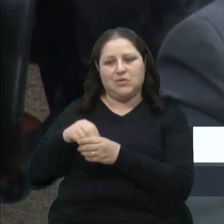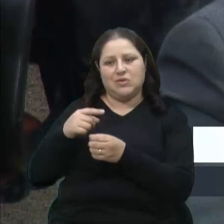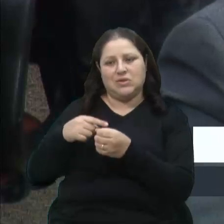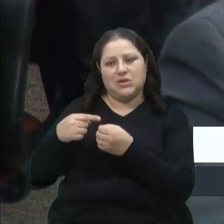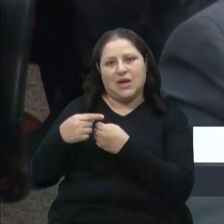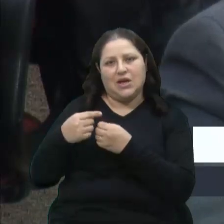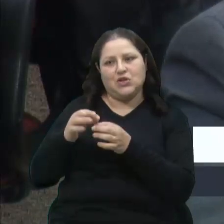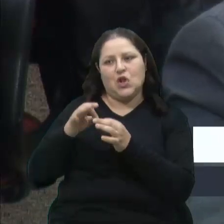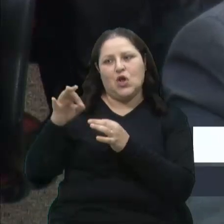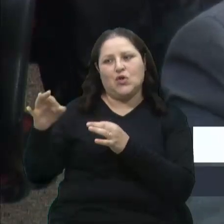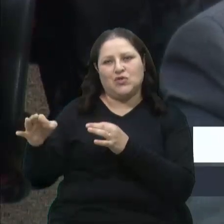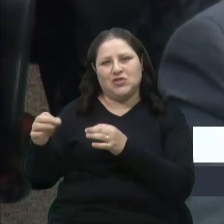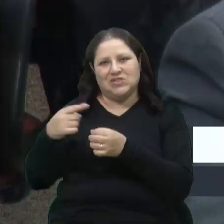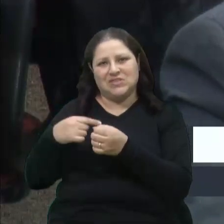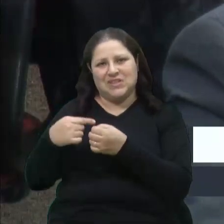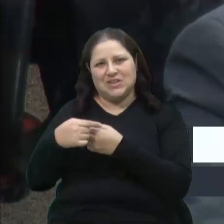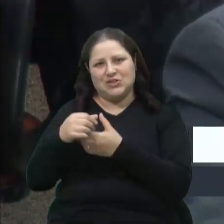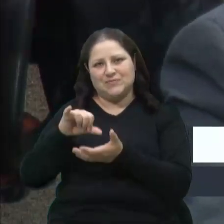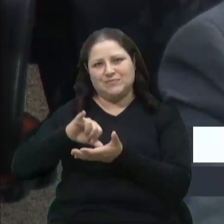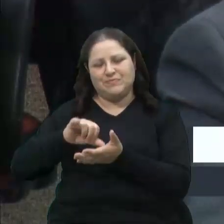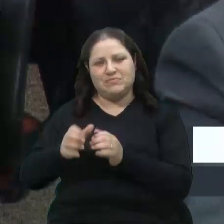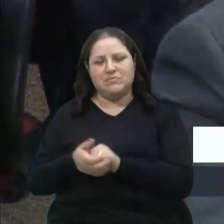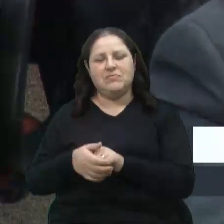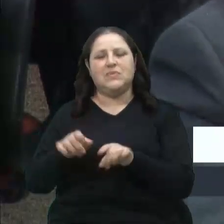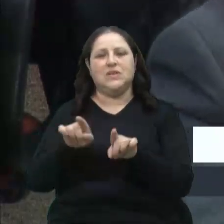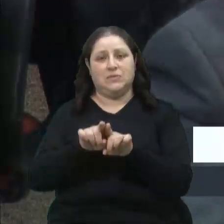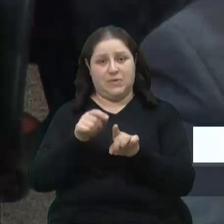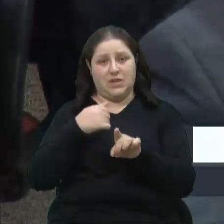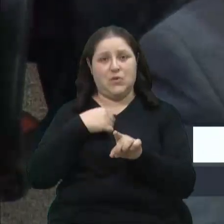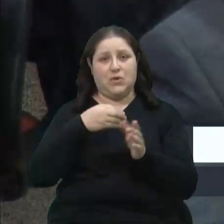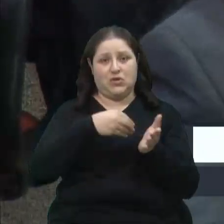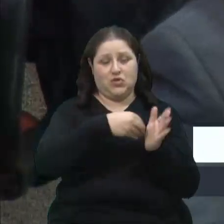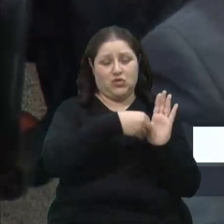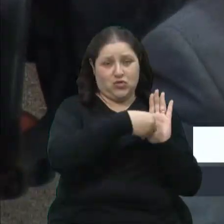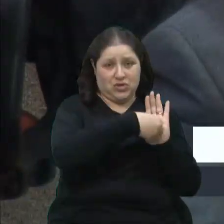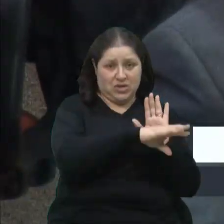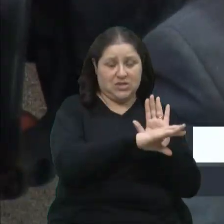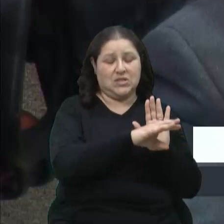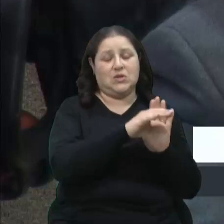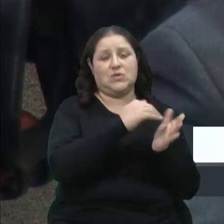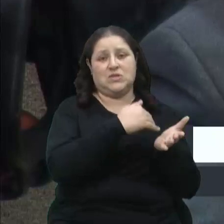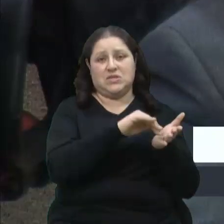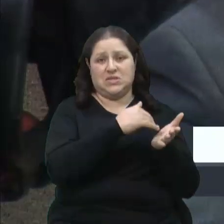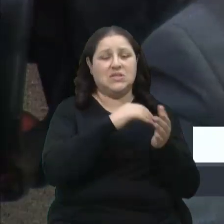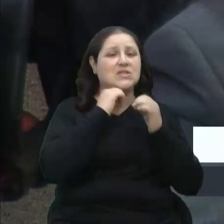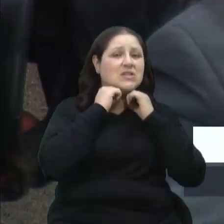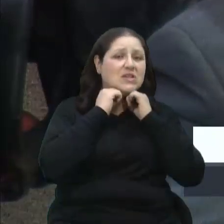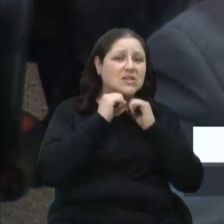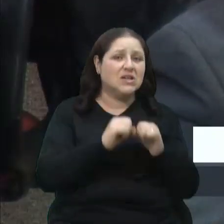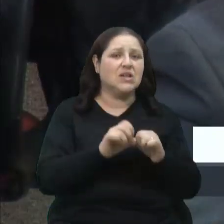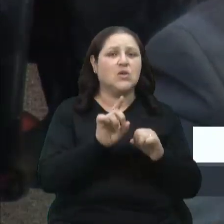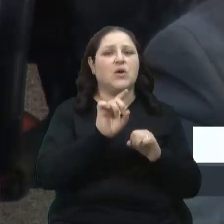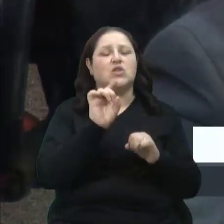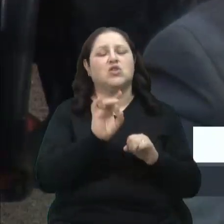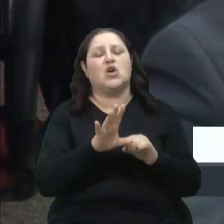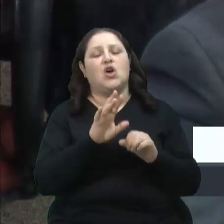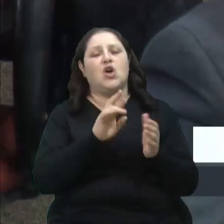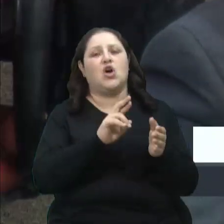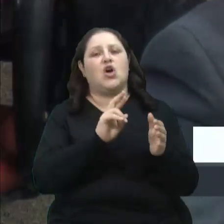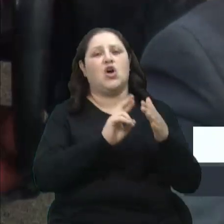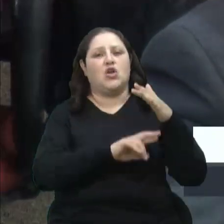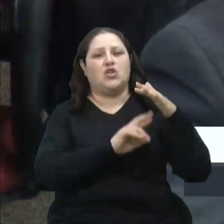acabei fazendo uma indicação também às secretarias, não só para a rodoviária, mas para